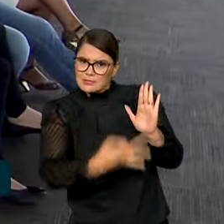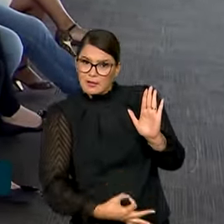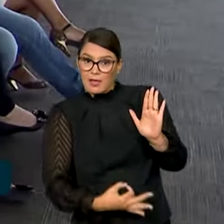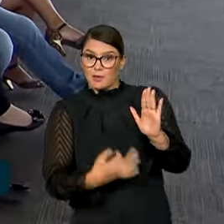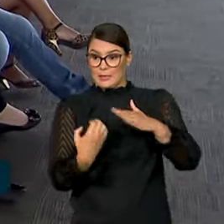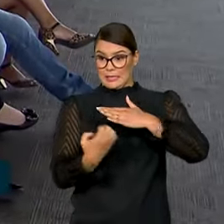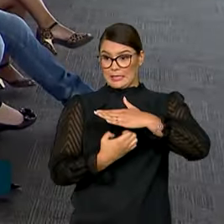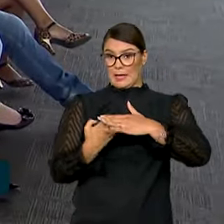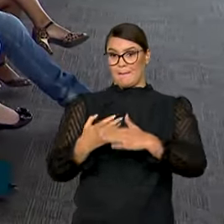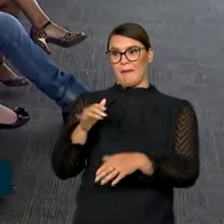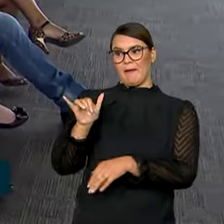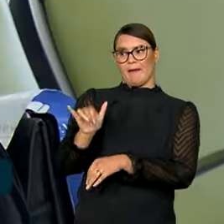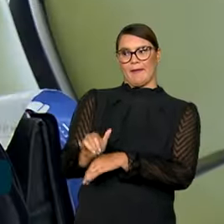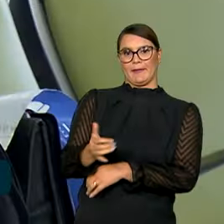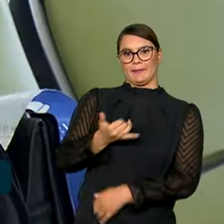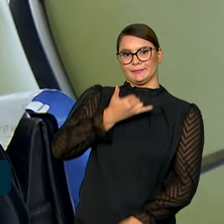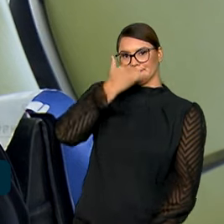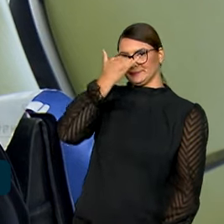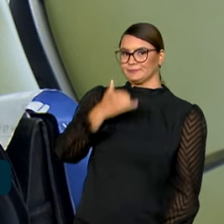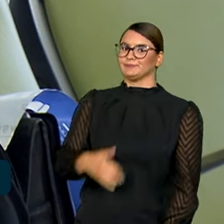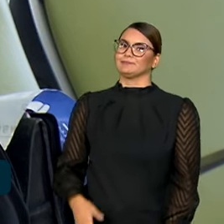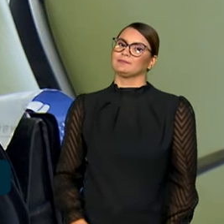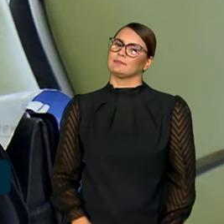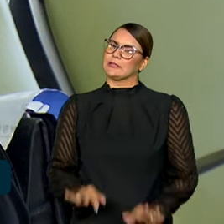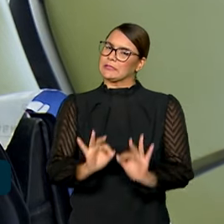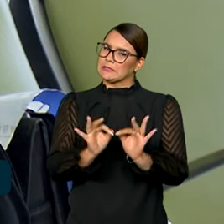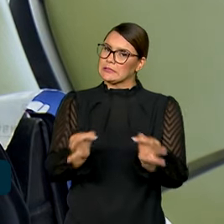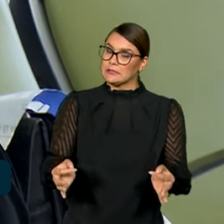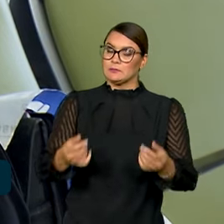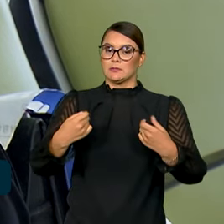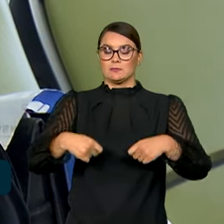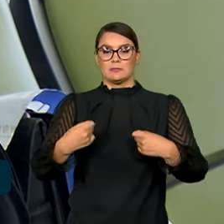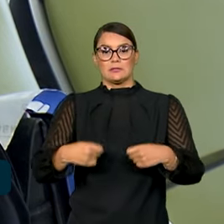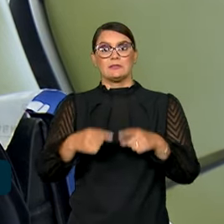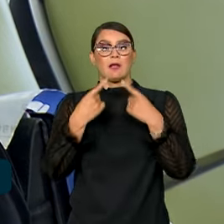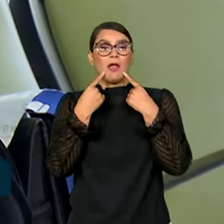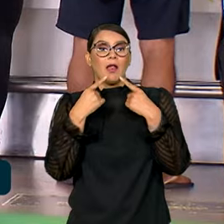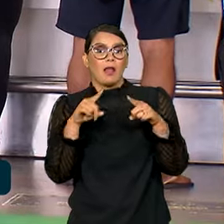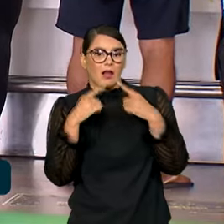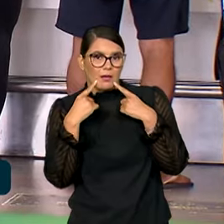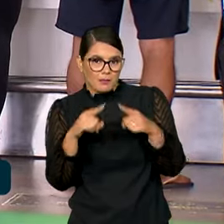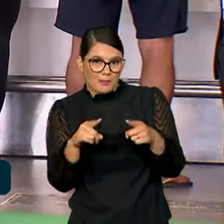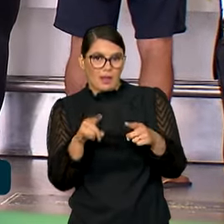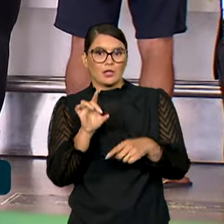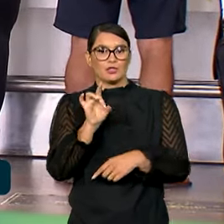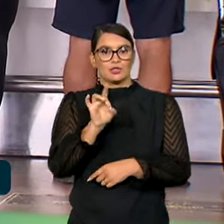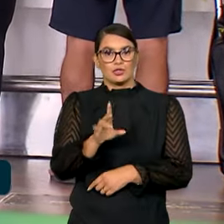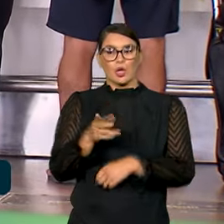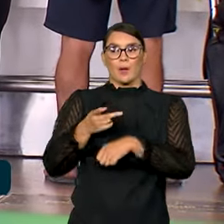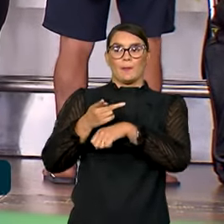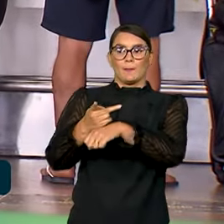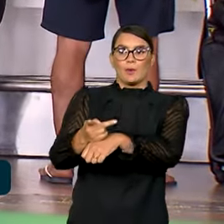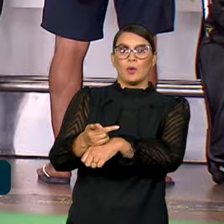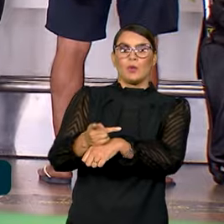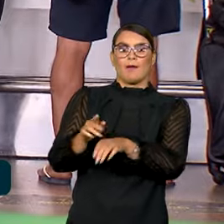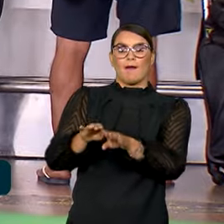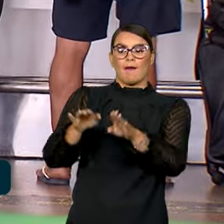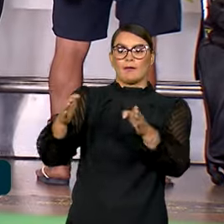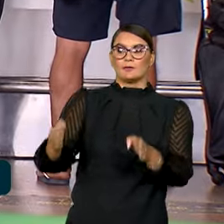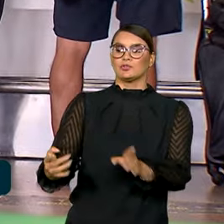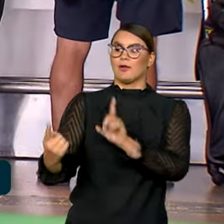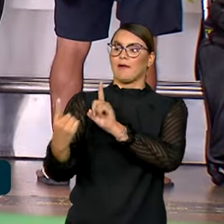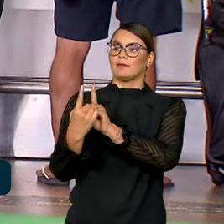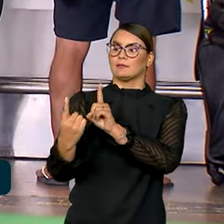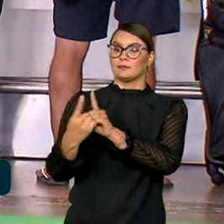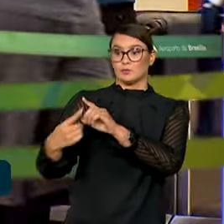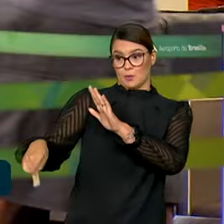aérea deixar a desejar, é simples, ele tem como fazer a reclamação. É só procurar o guichê de